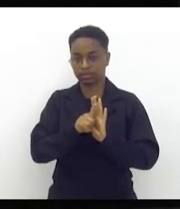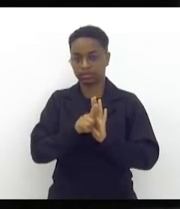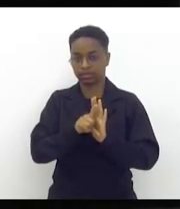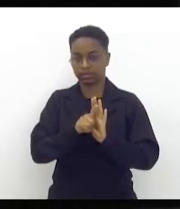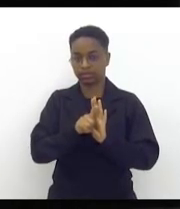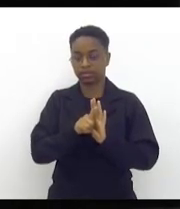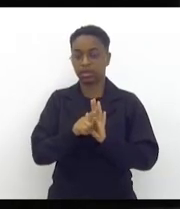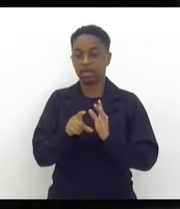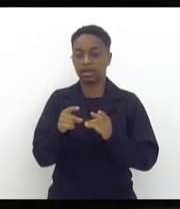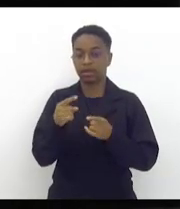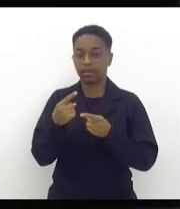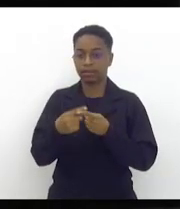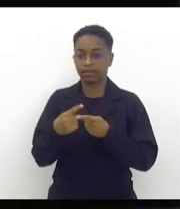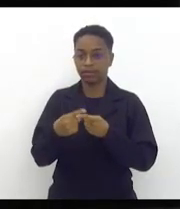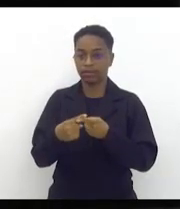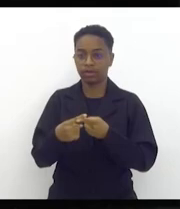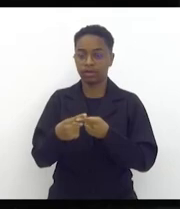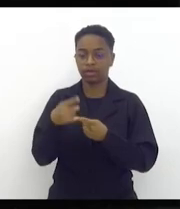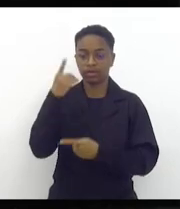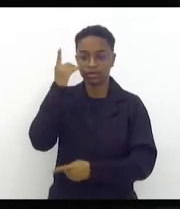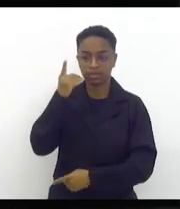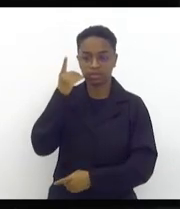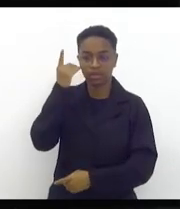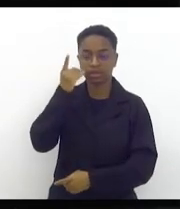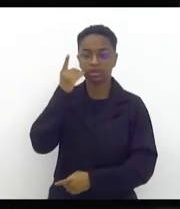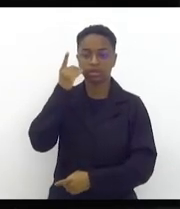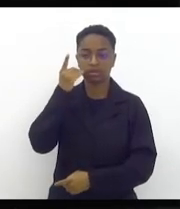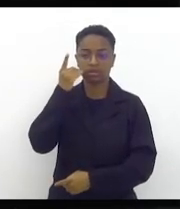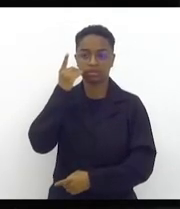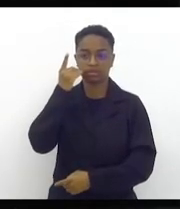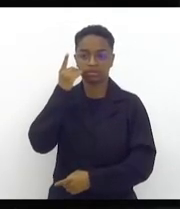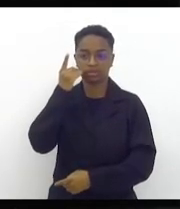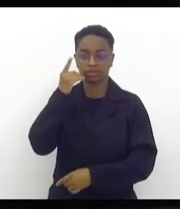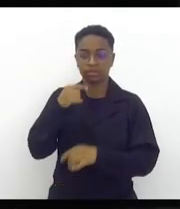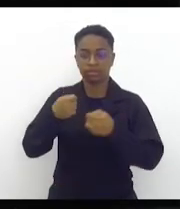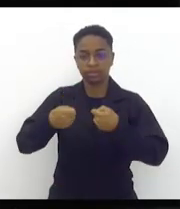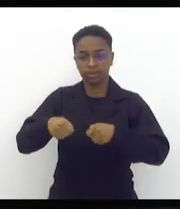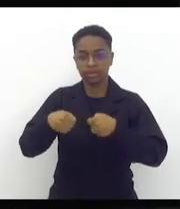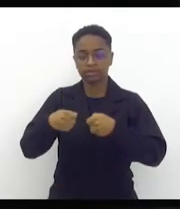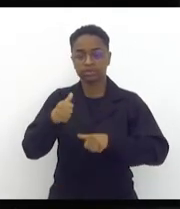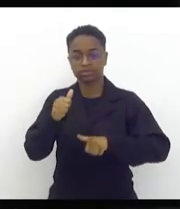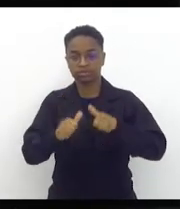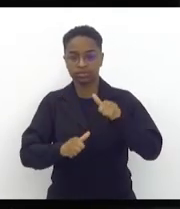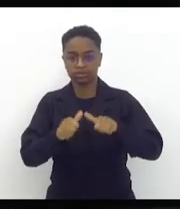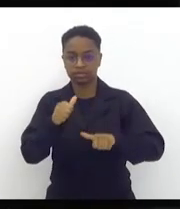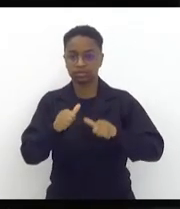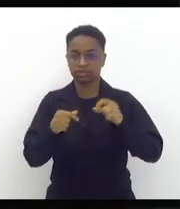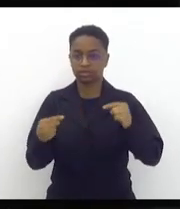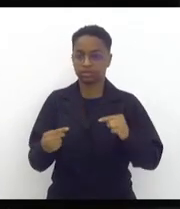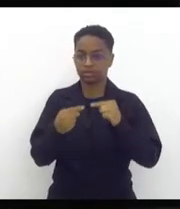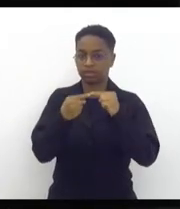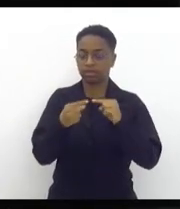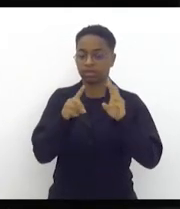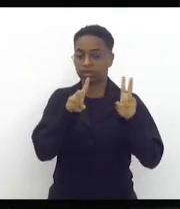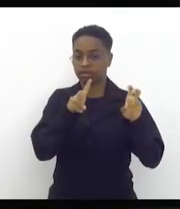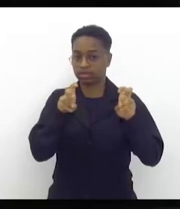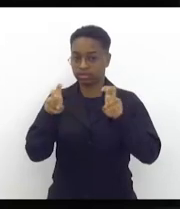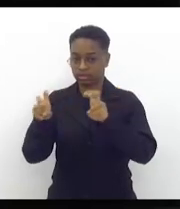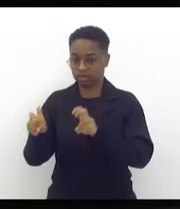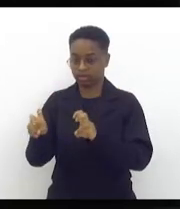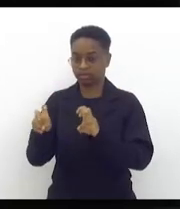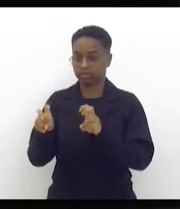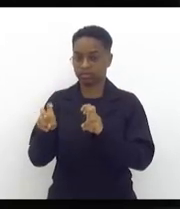startados pelos deputados, e esses projetos de lei devem ser analisados segundo o tema que